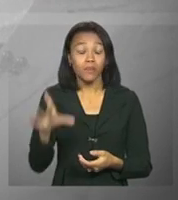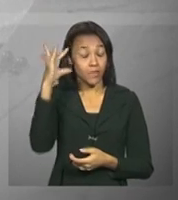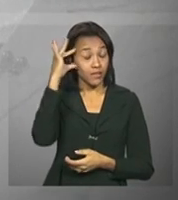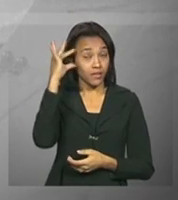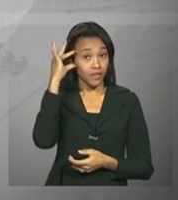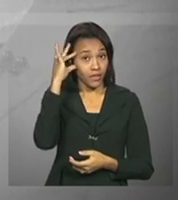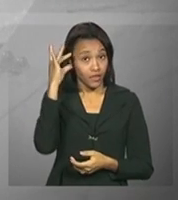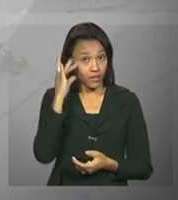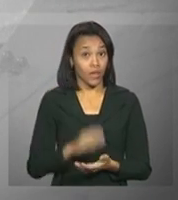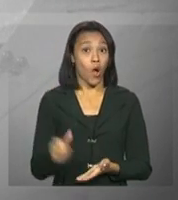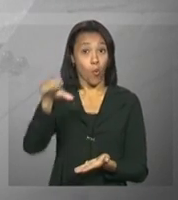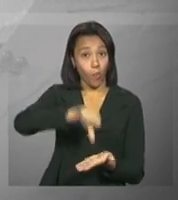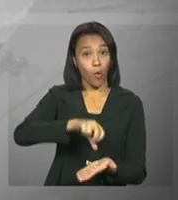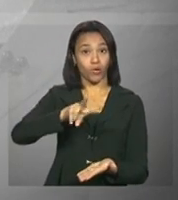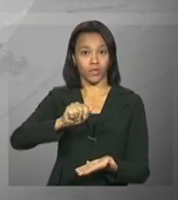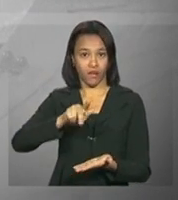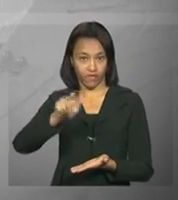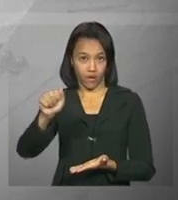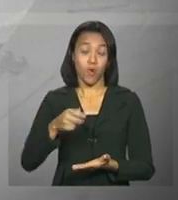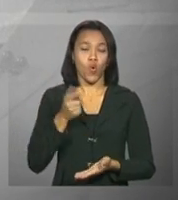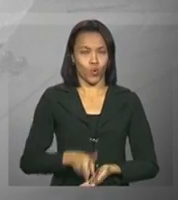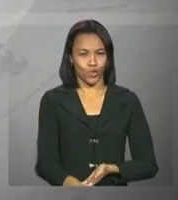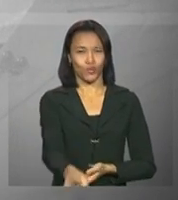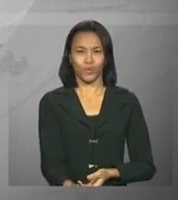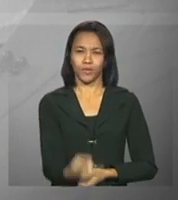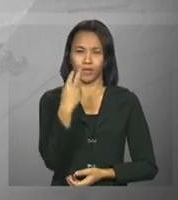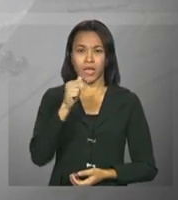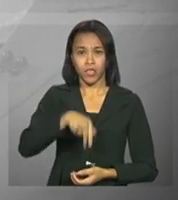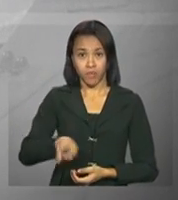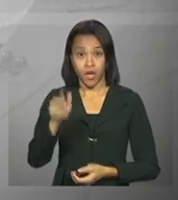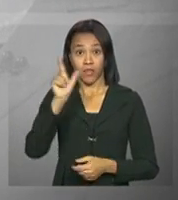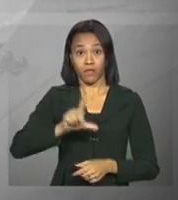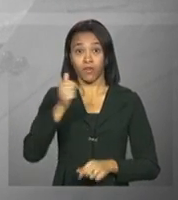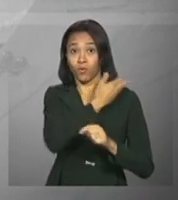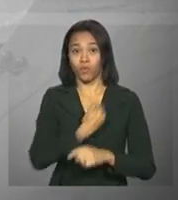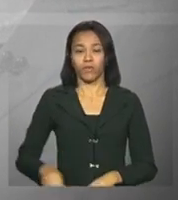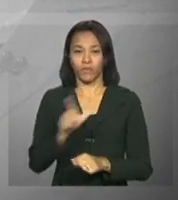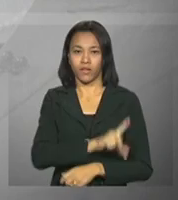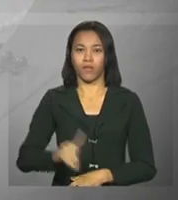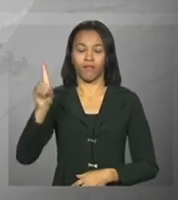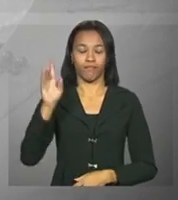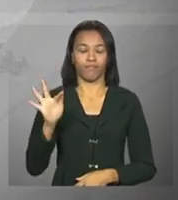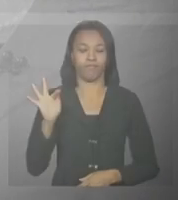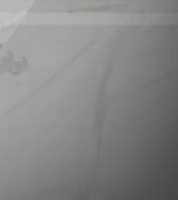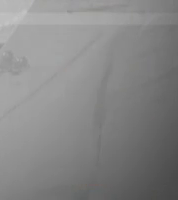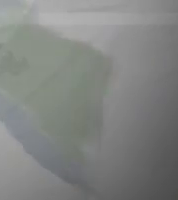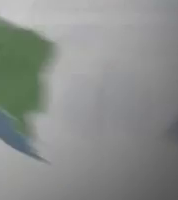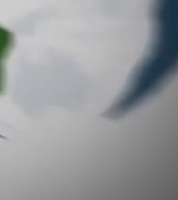presidenta ao Polo Naval de Rio Grande. Continue na NBR, a TV do Governo Federal.